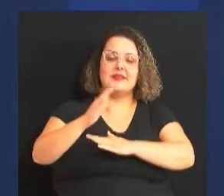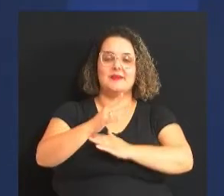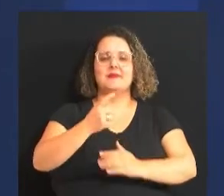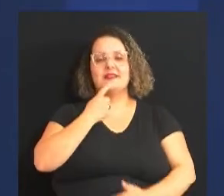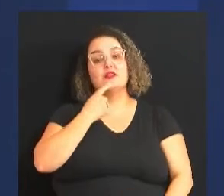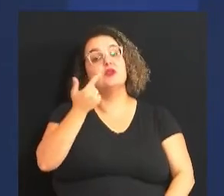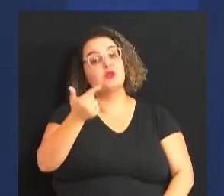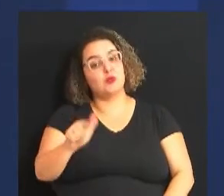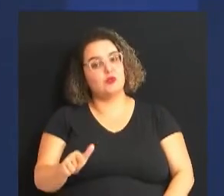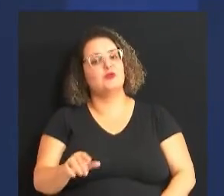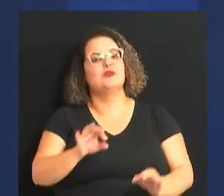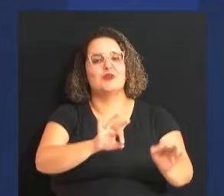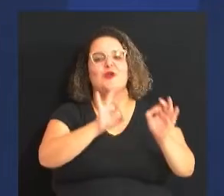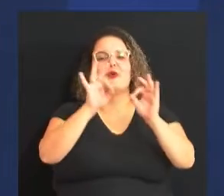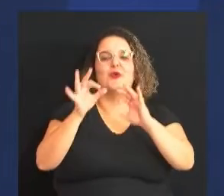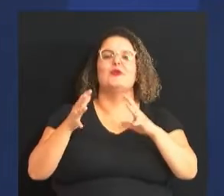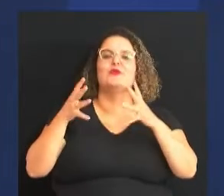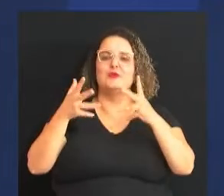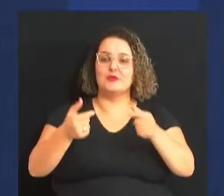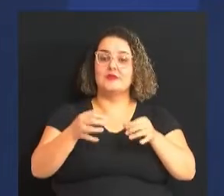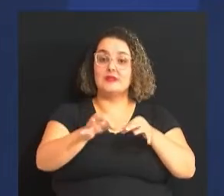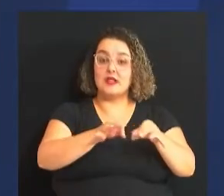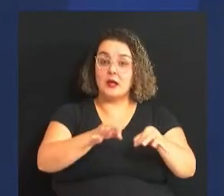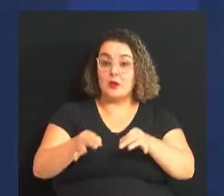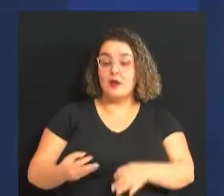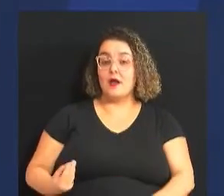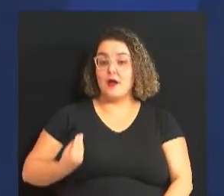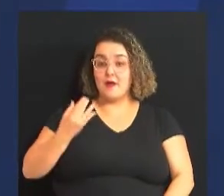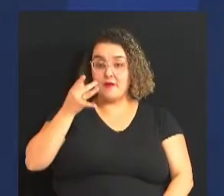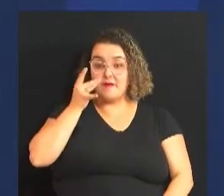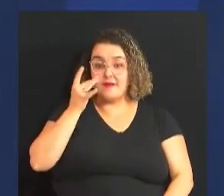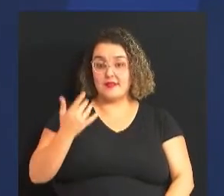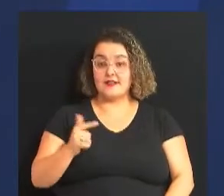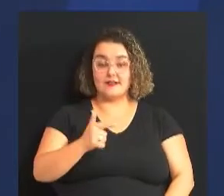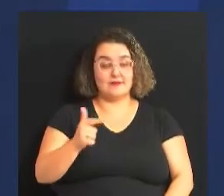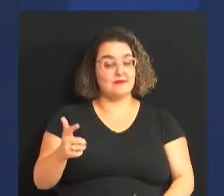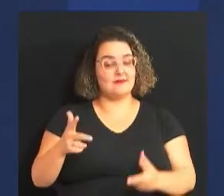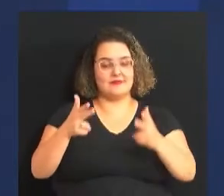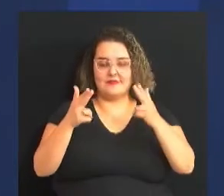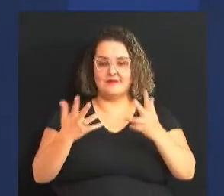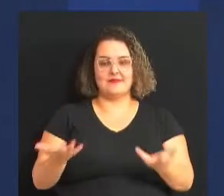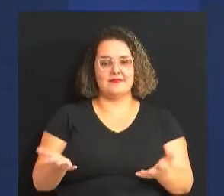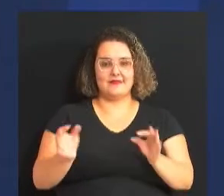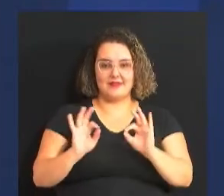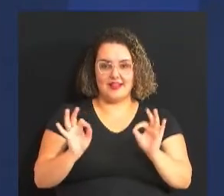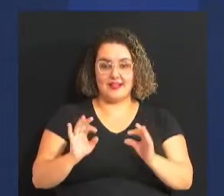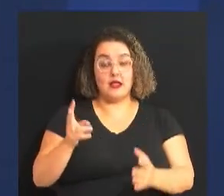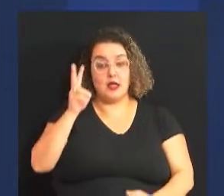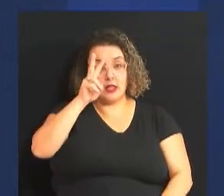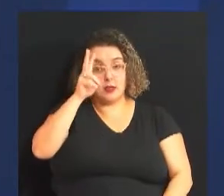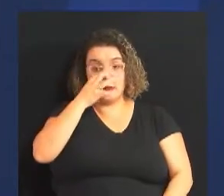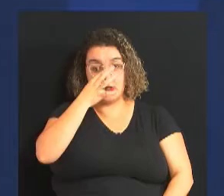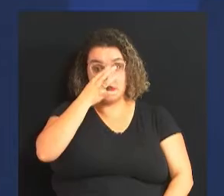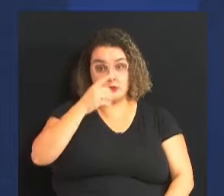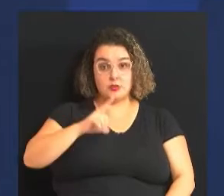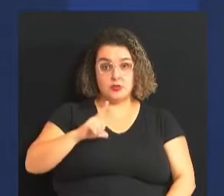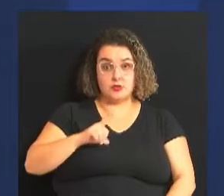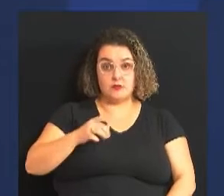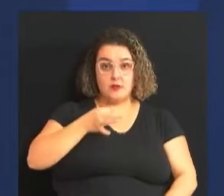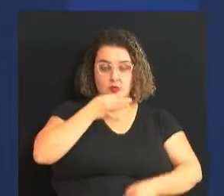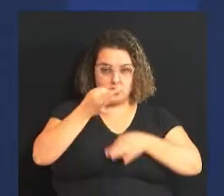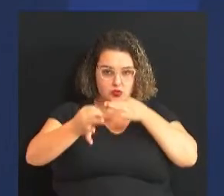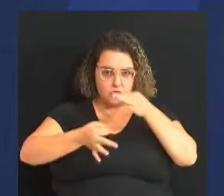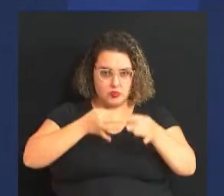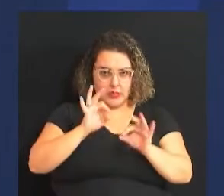continua acompanhando todo esse programa ao vivo, sem interrupção nenhuma. E lembrando, se tiver alguma sugestão, é